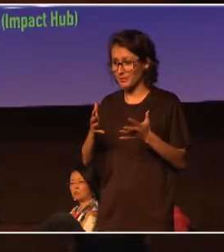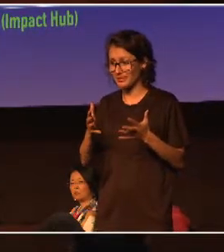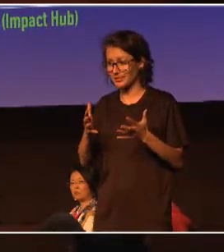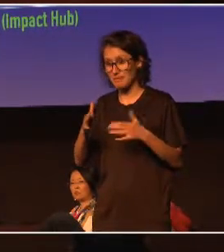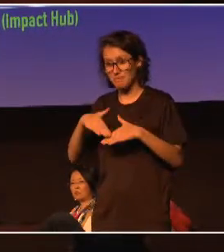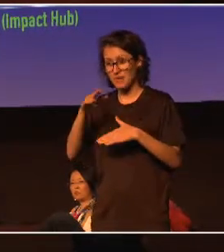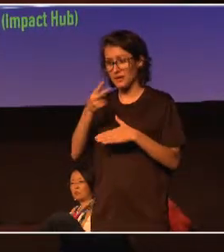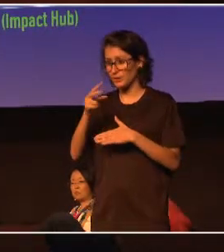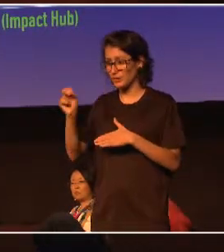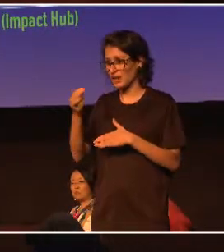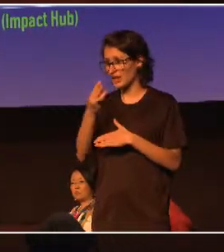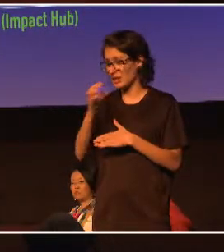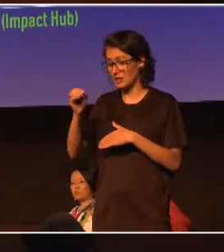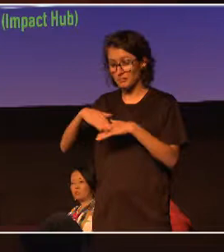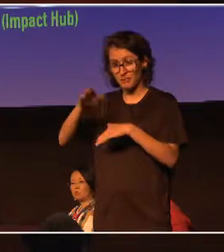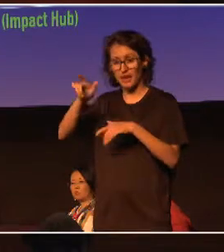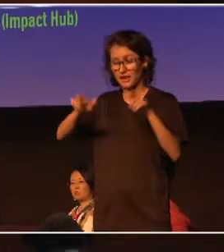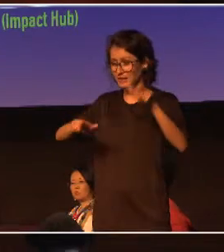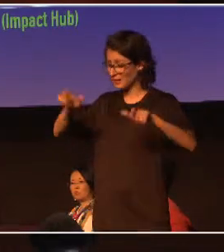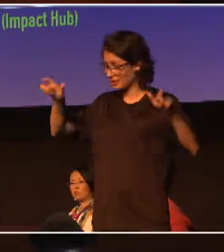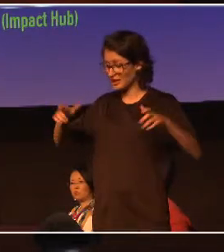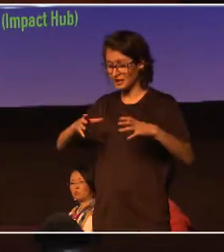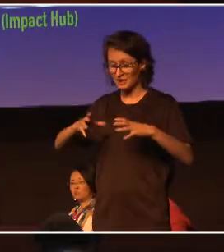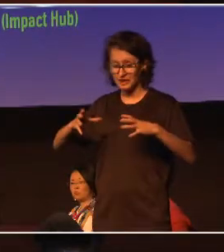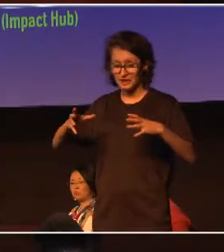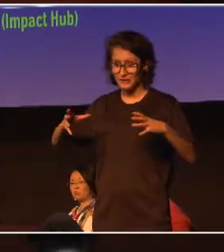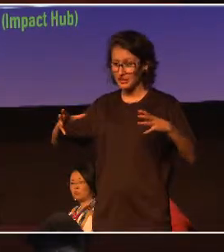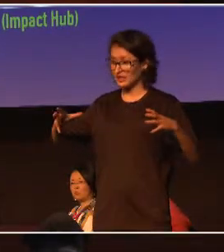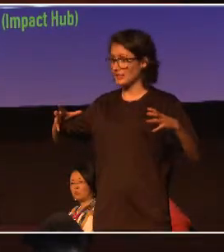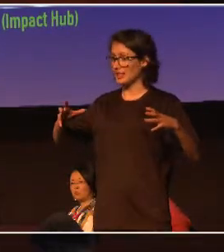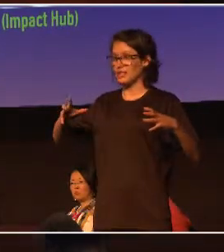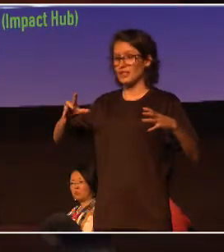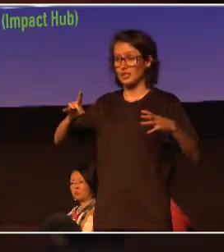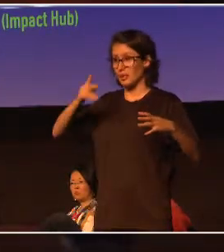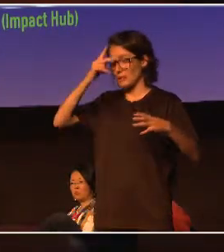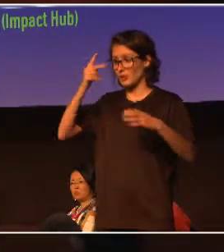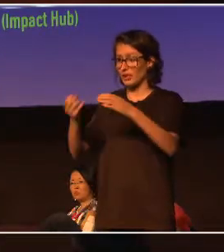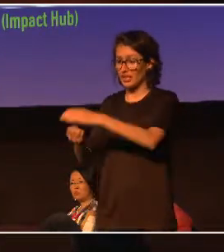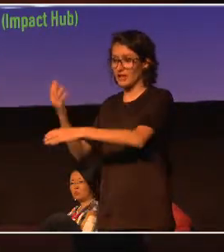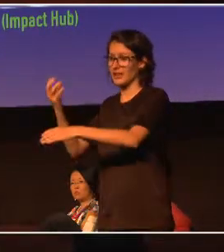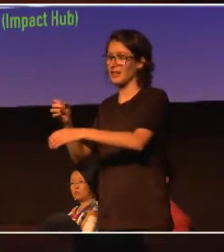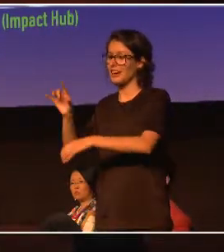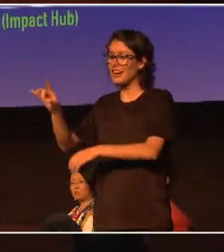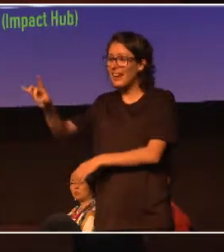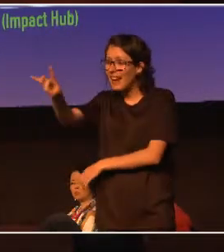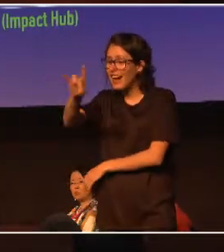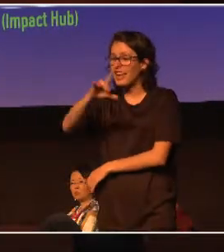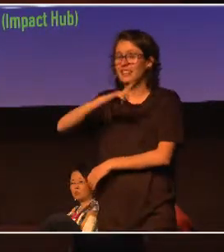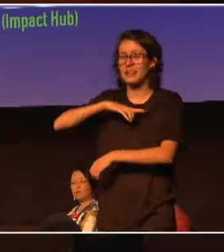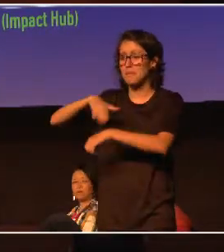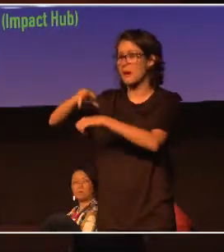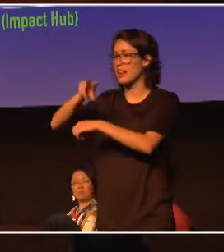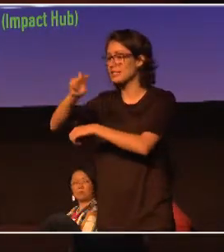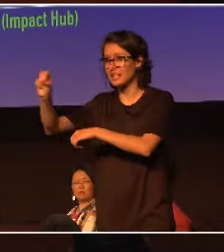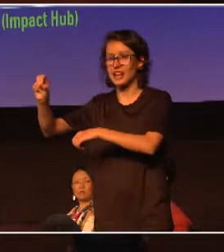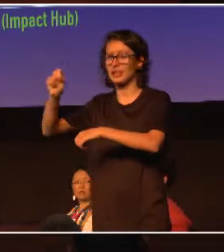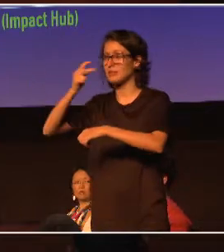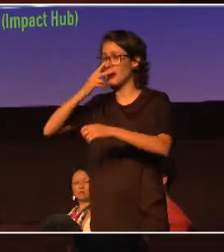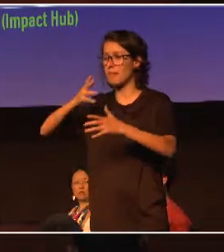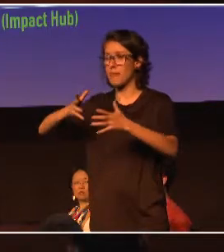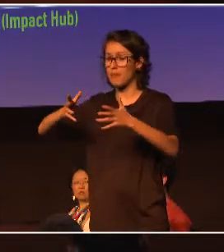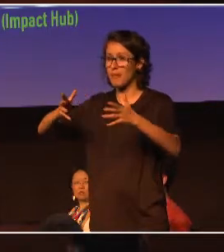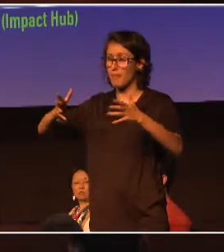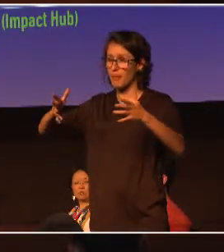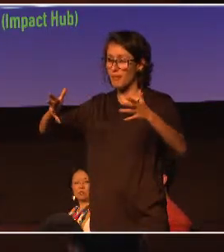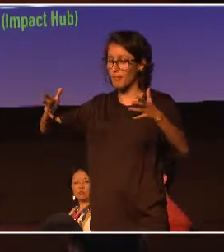de 200, 300 pessoas, essa comunidade, isso só de fundadores de hub, daí cada hub tem mais 500, 600 pessoas,